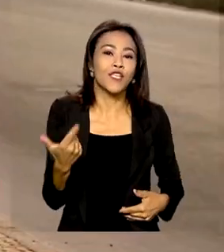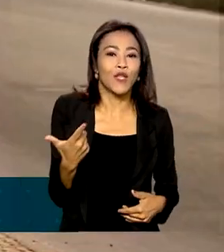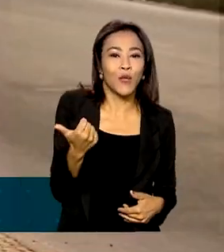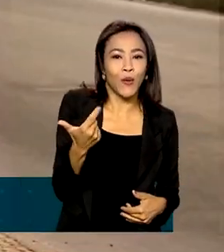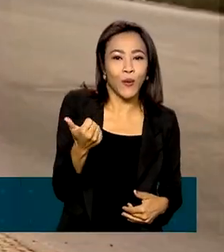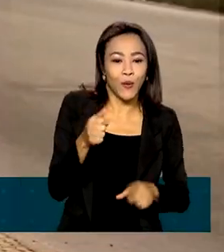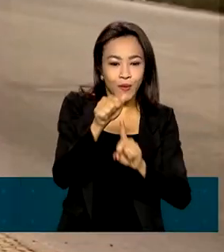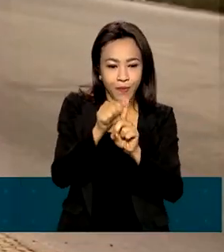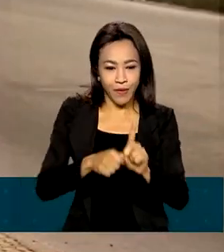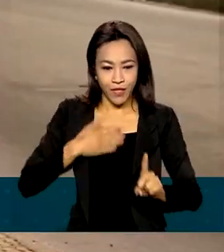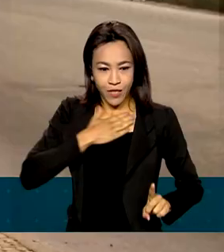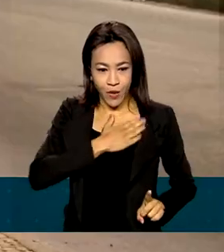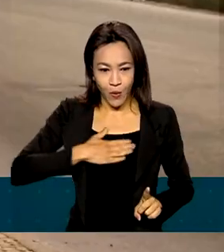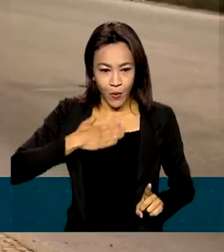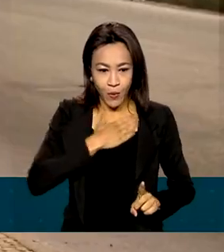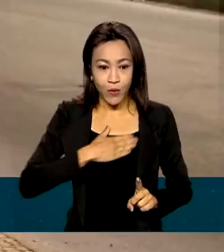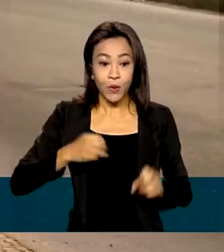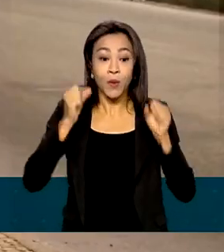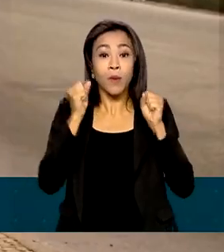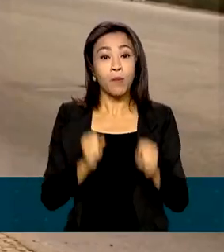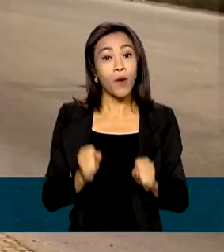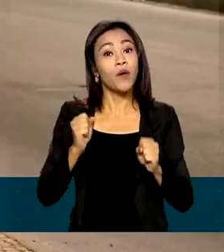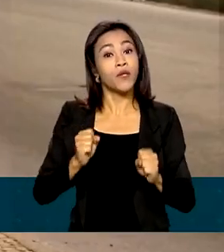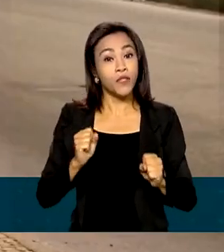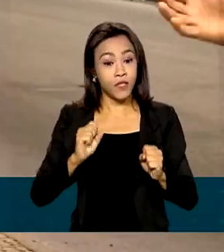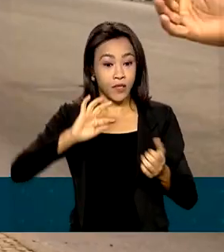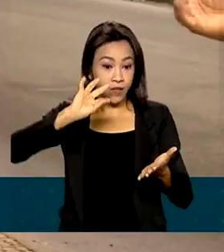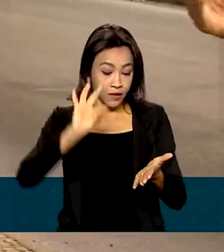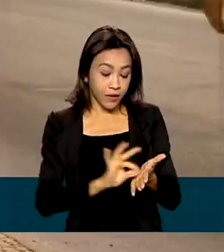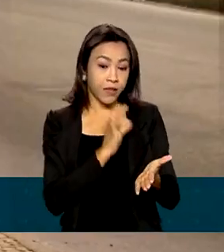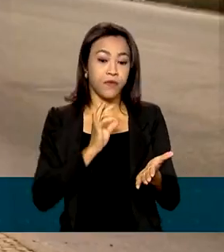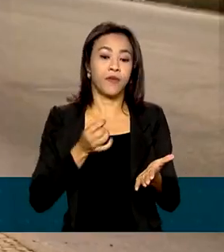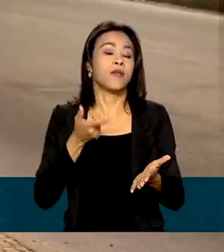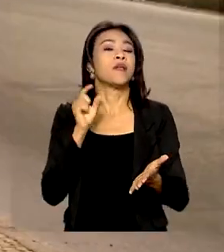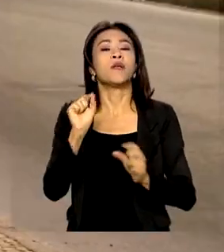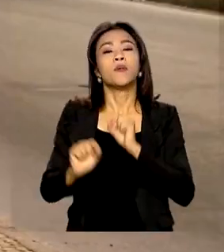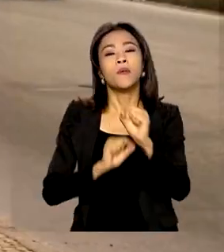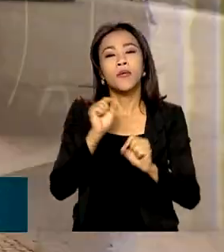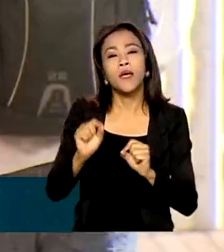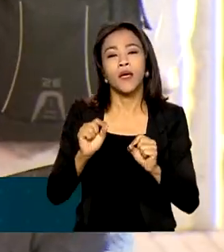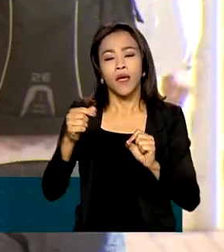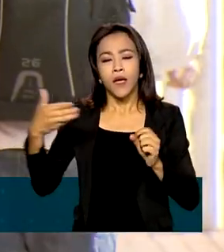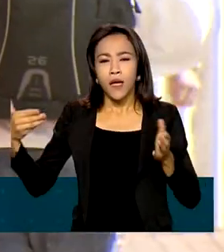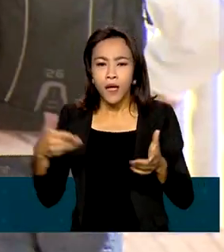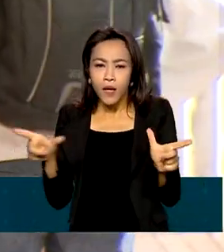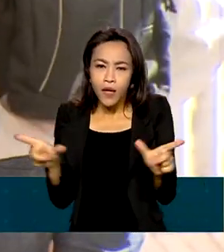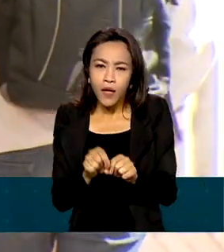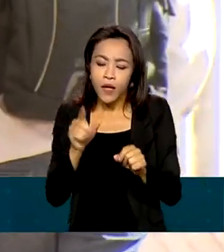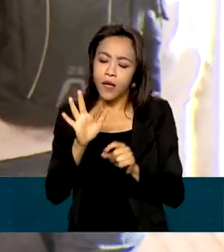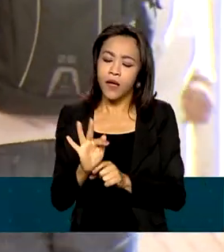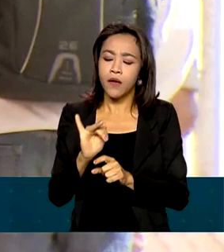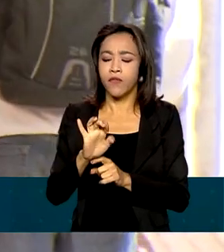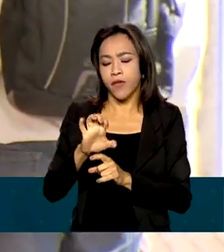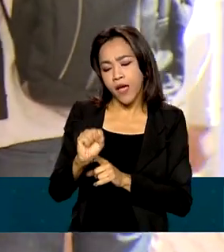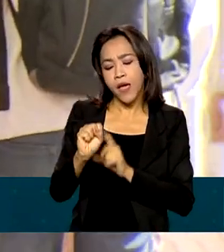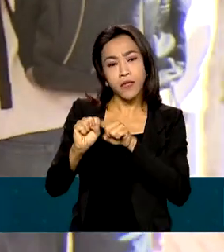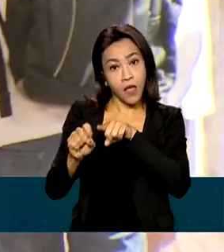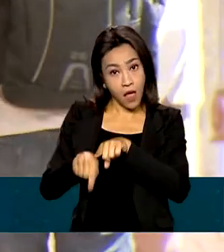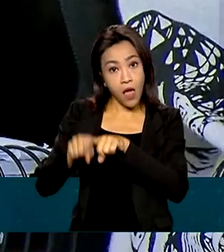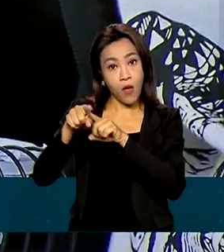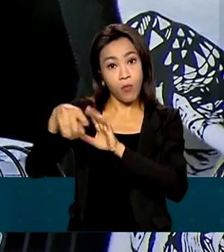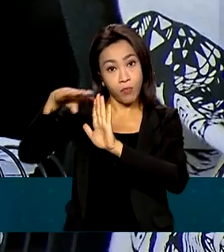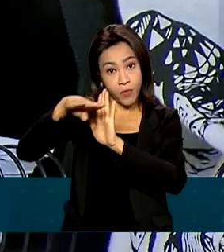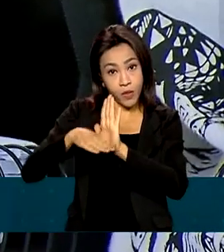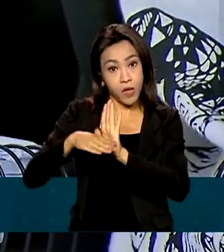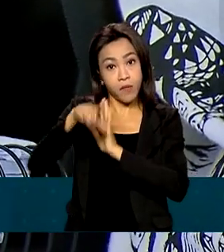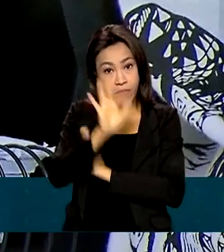agosto elas podem ser realizadas no site acesso único do Mac o FIES é um programa federal de que